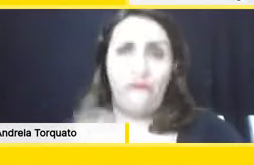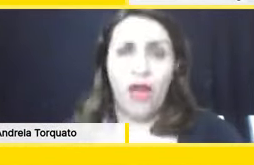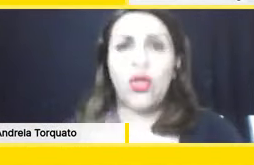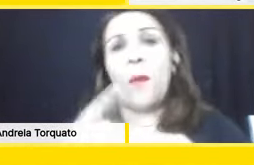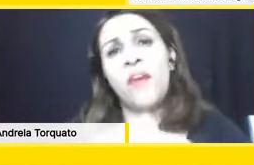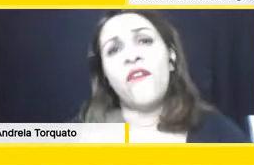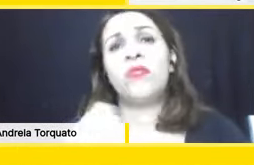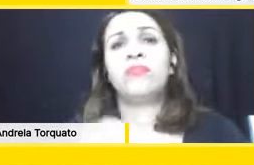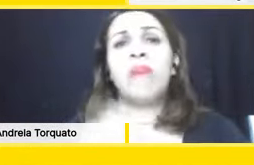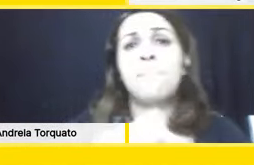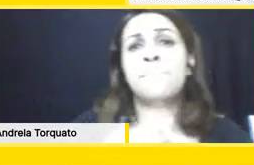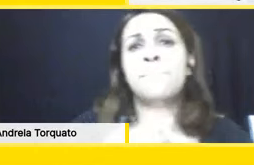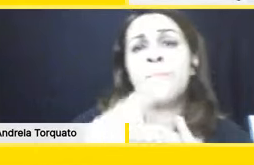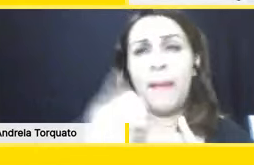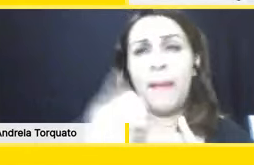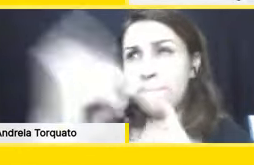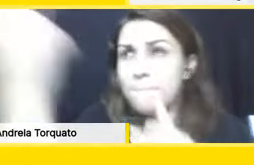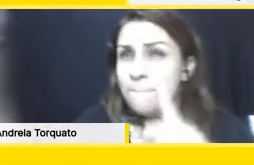importação